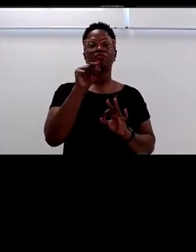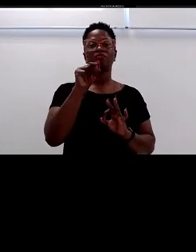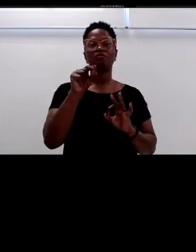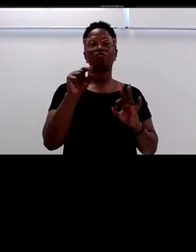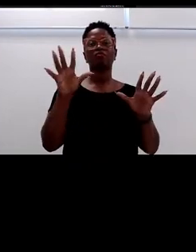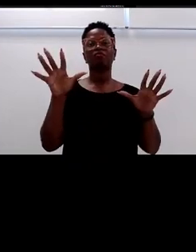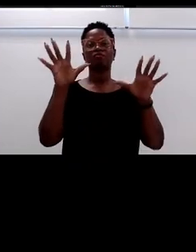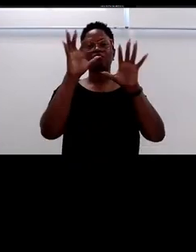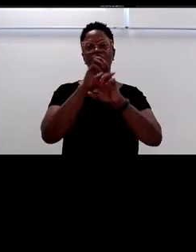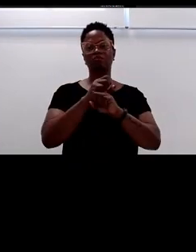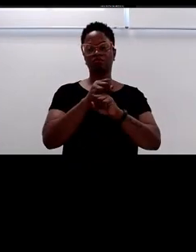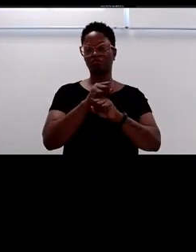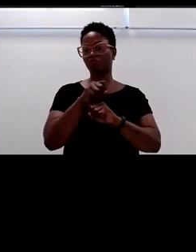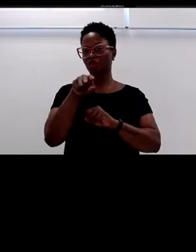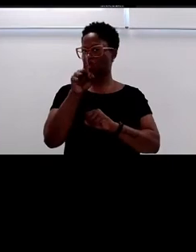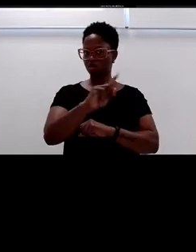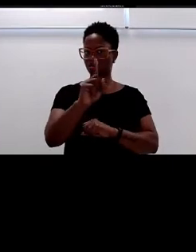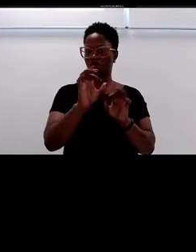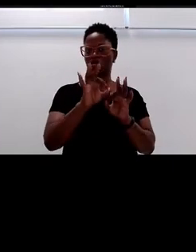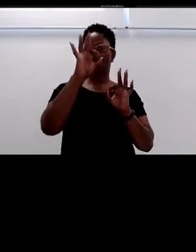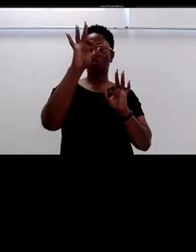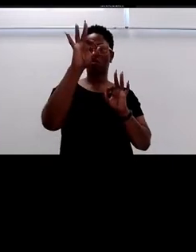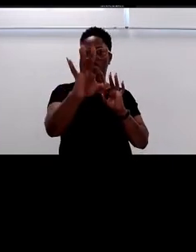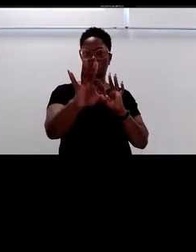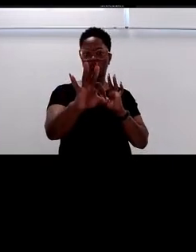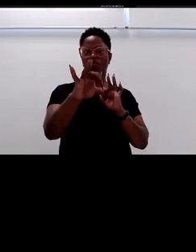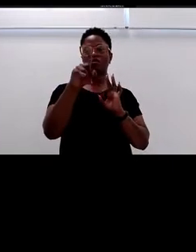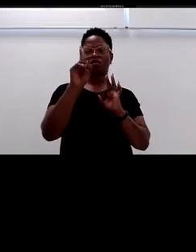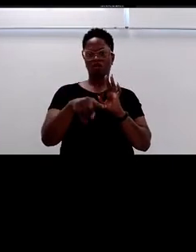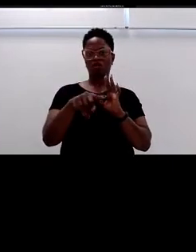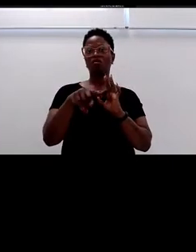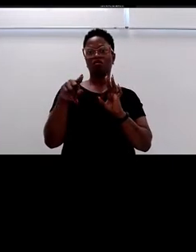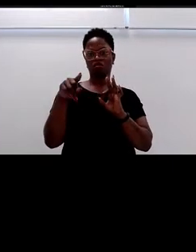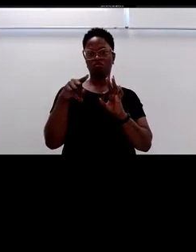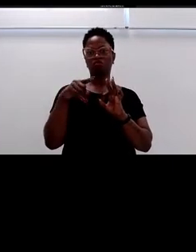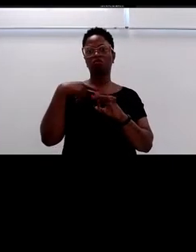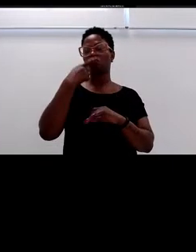Aqui não, de longe vai virar a forma. Pronto, e aí